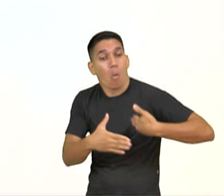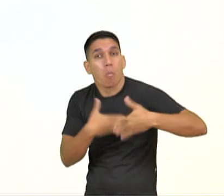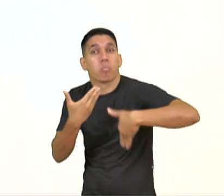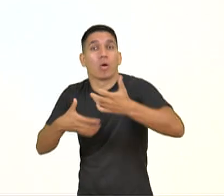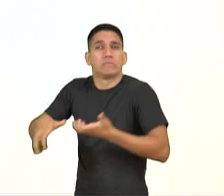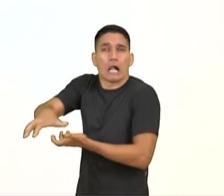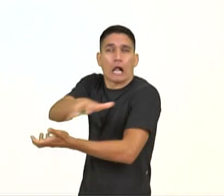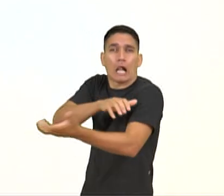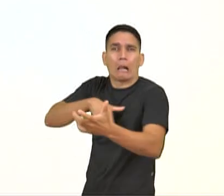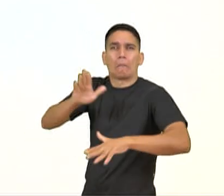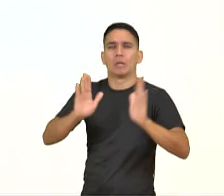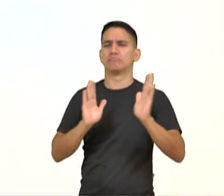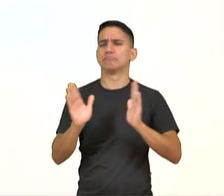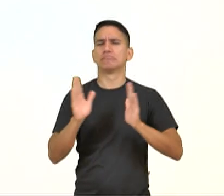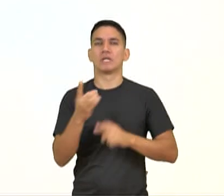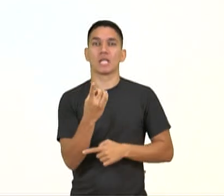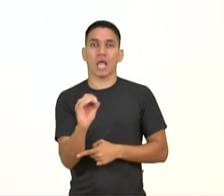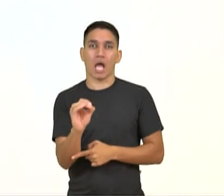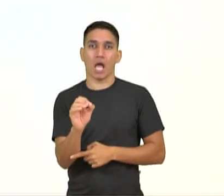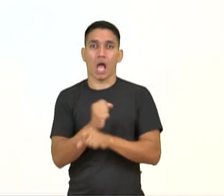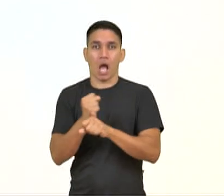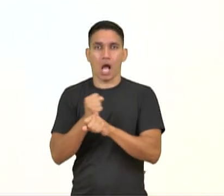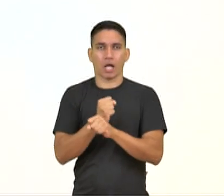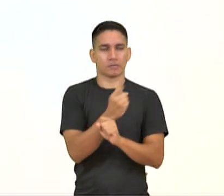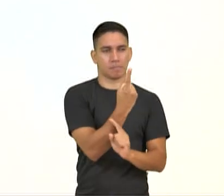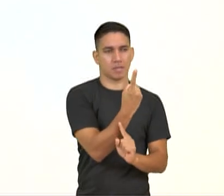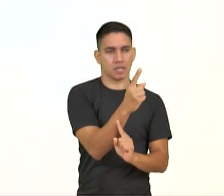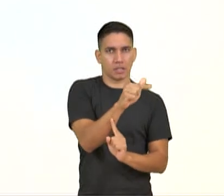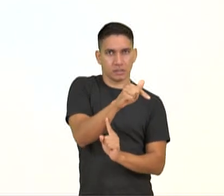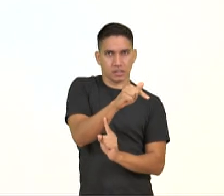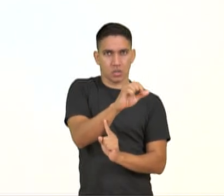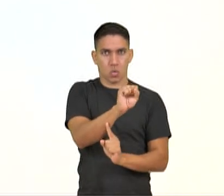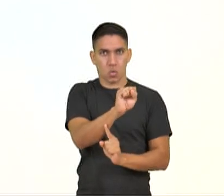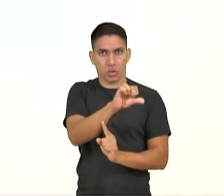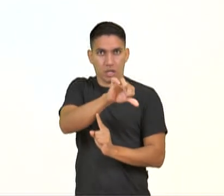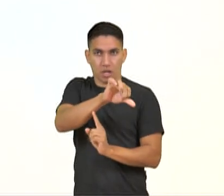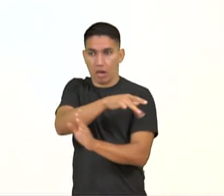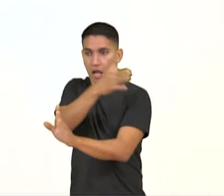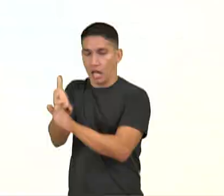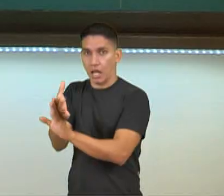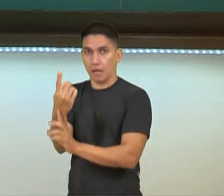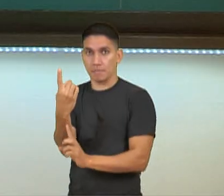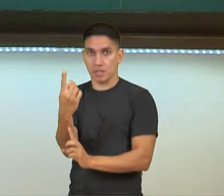durou cerca de 10 anos, que vai de 1789 até